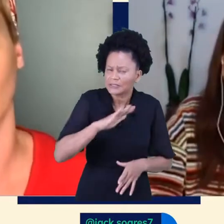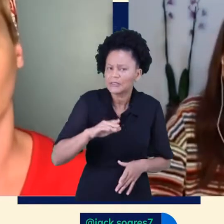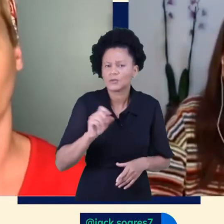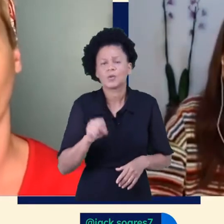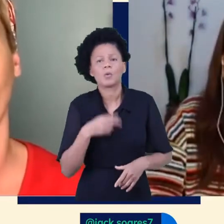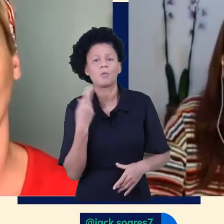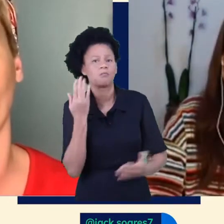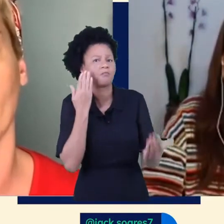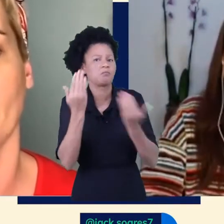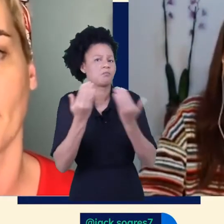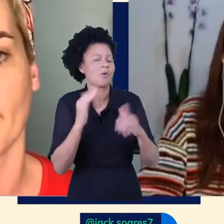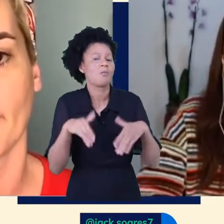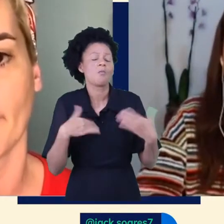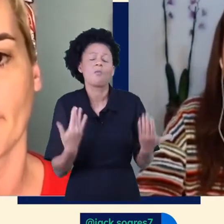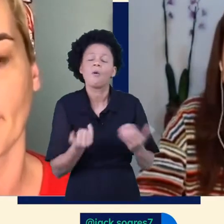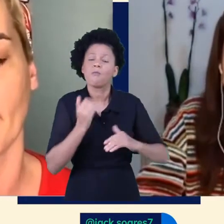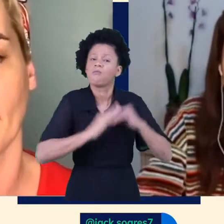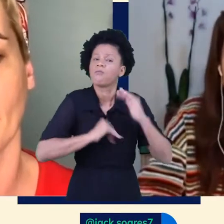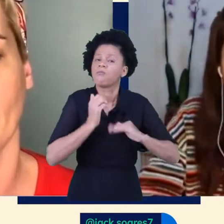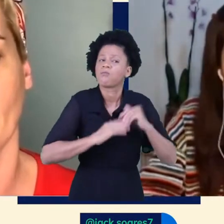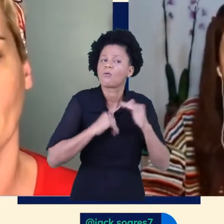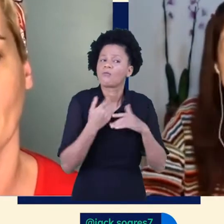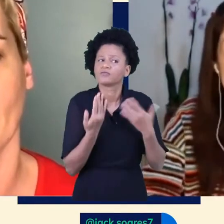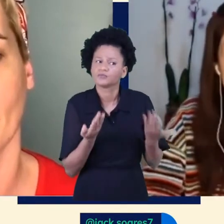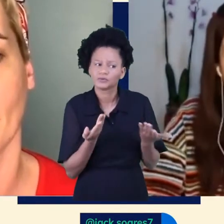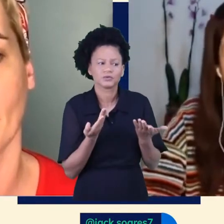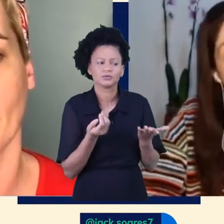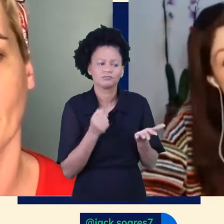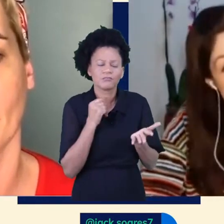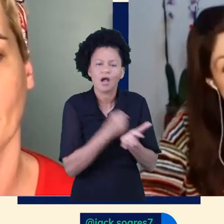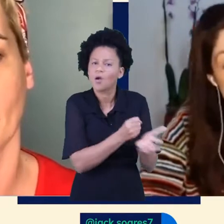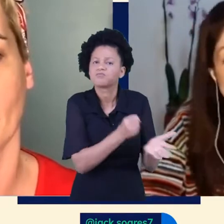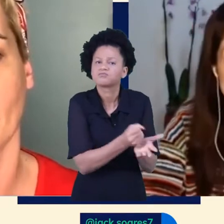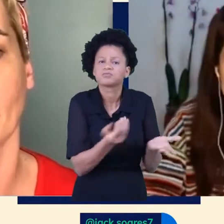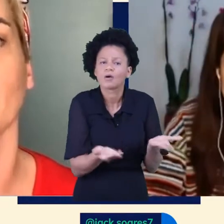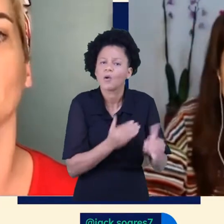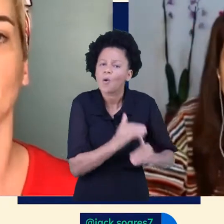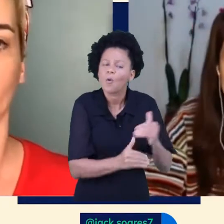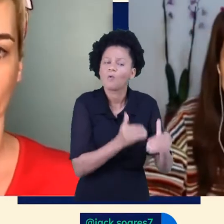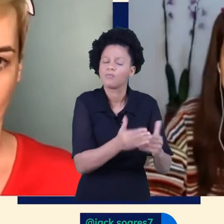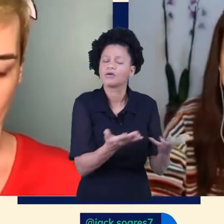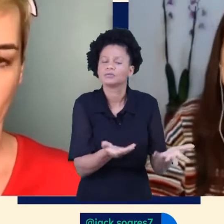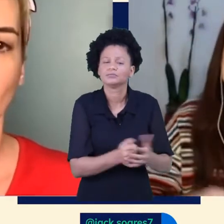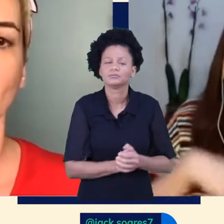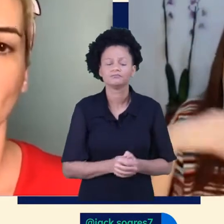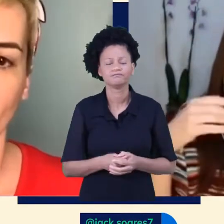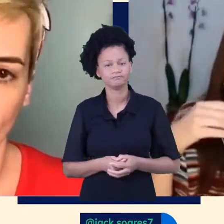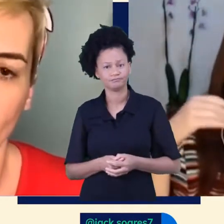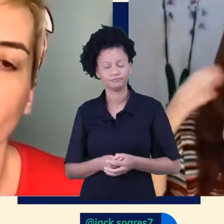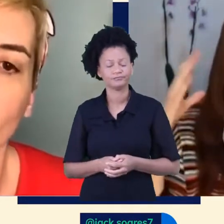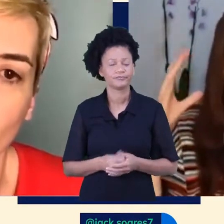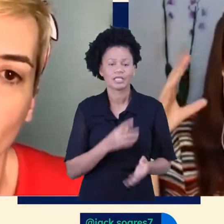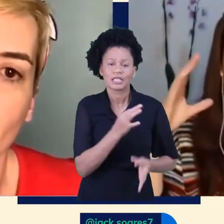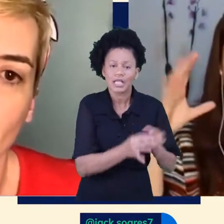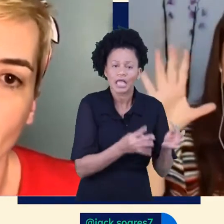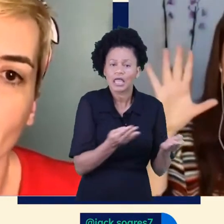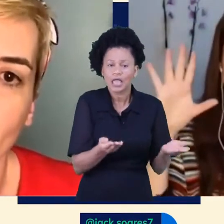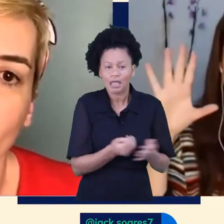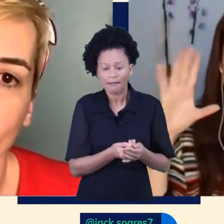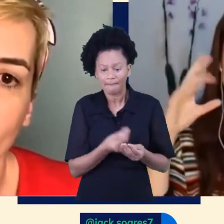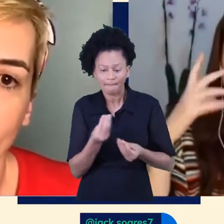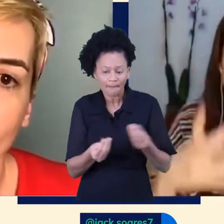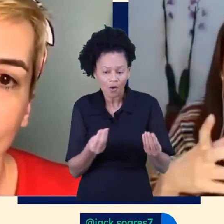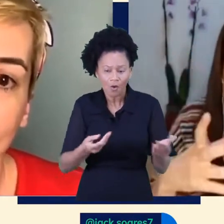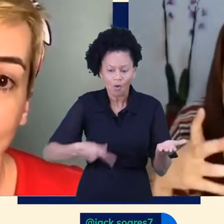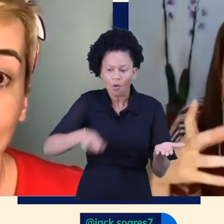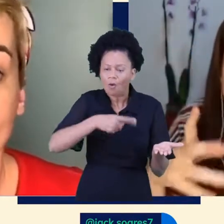trabalho? Tá, a primeira ideia precisa ser trocada com o pediatra ou a pediatra, tá? Mas eu já vou avisando que nem todos os